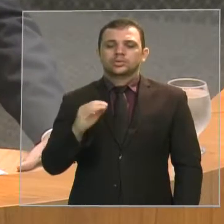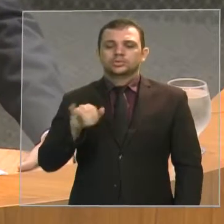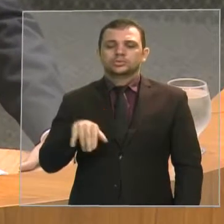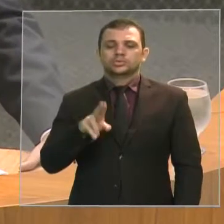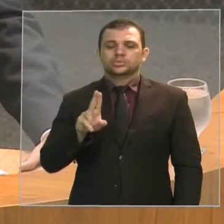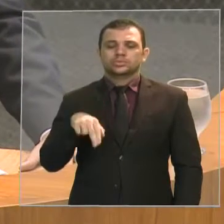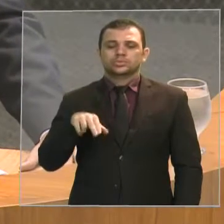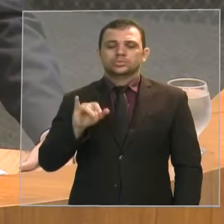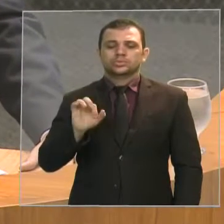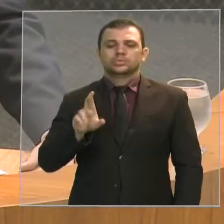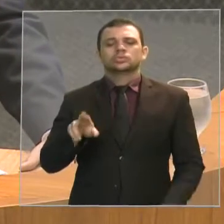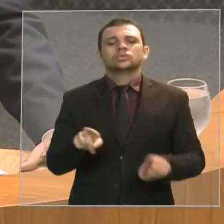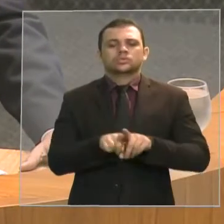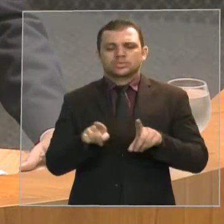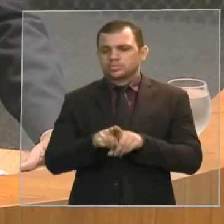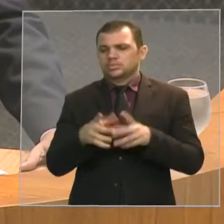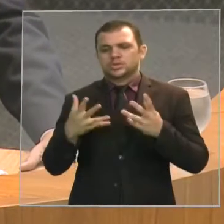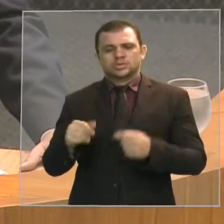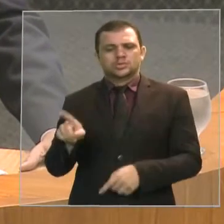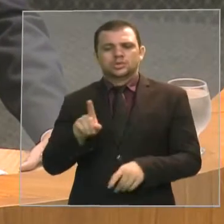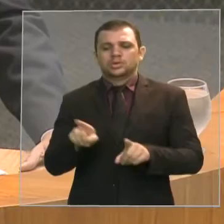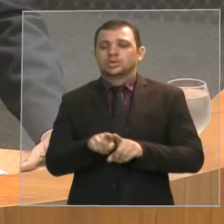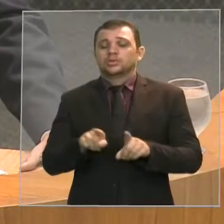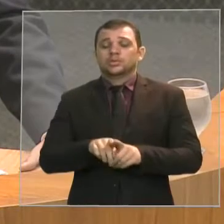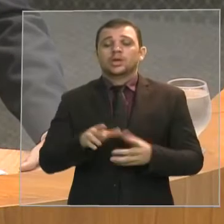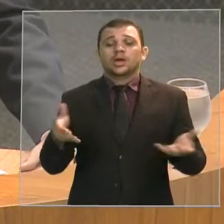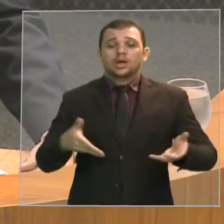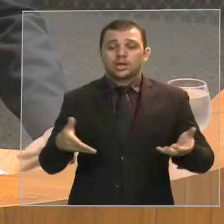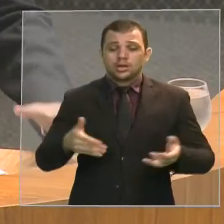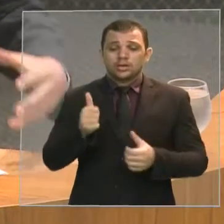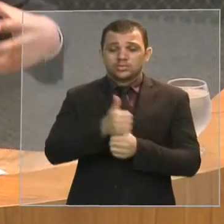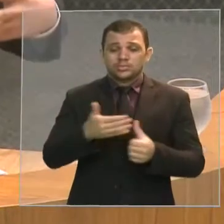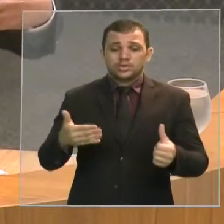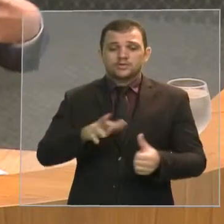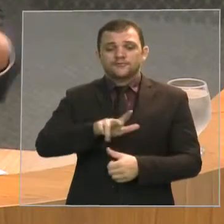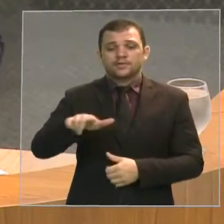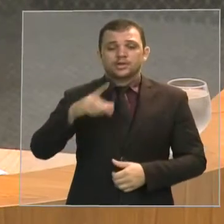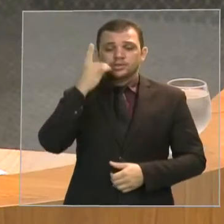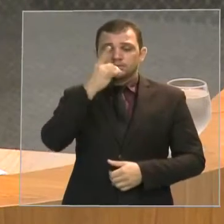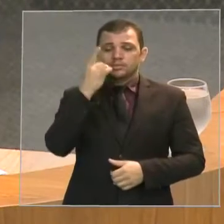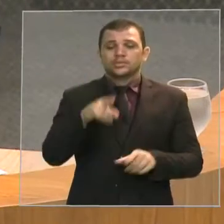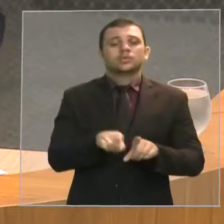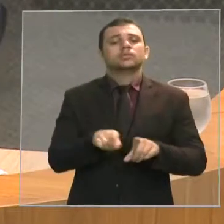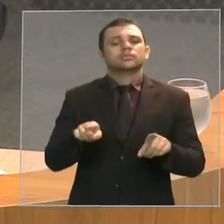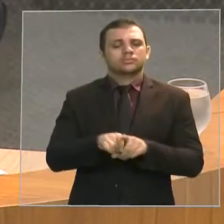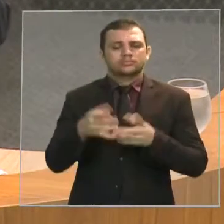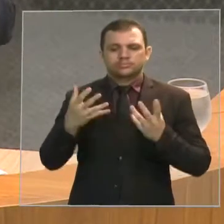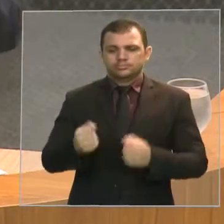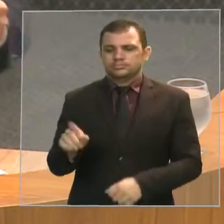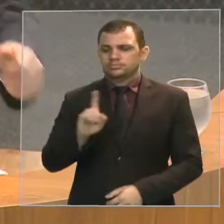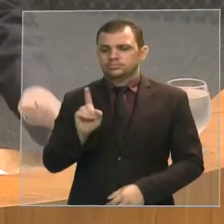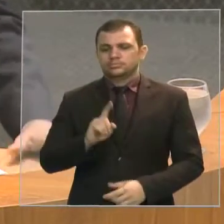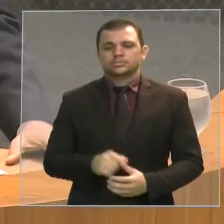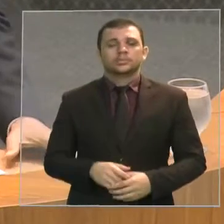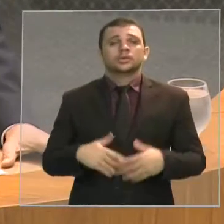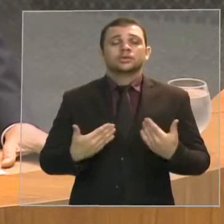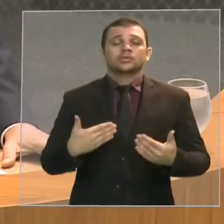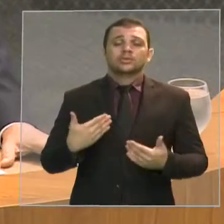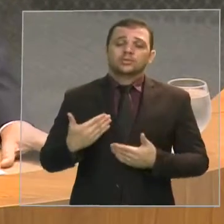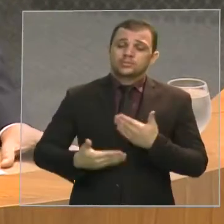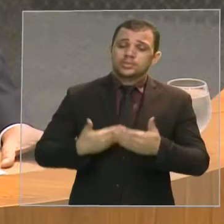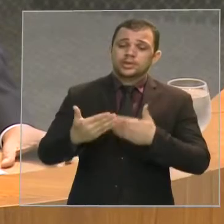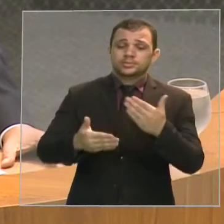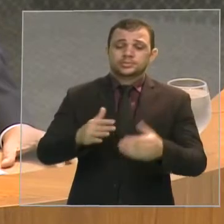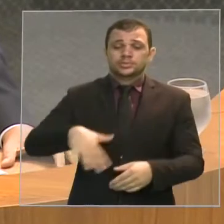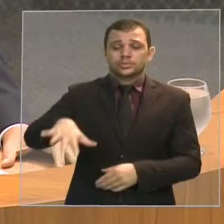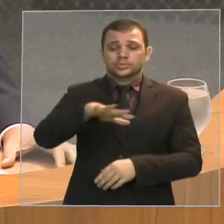vários parlamentares fizeram o mesmo de maneira que aos poucos se formou uma consciência e o